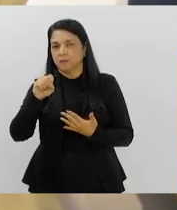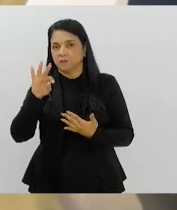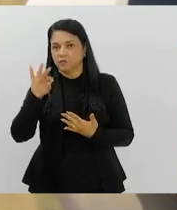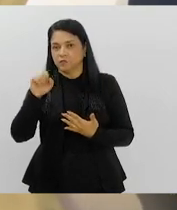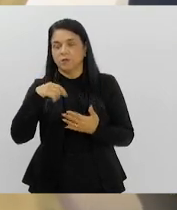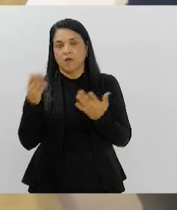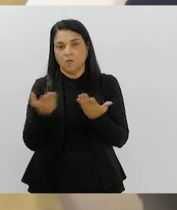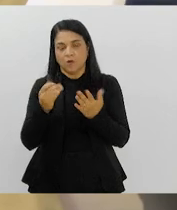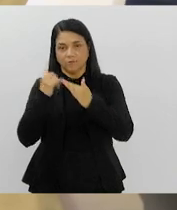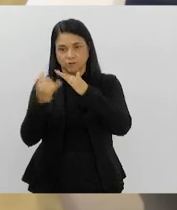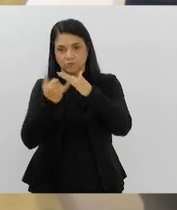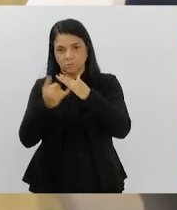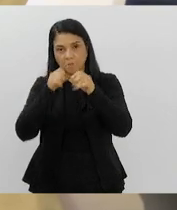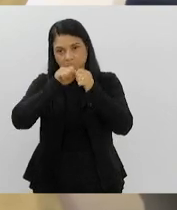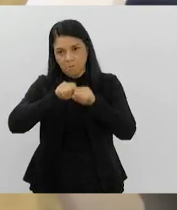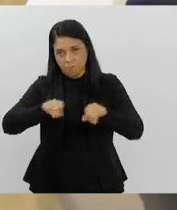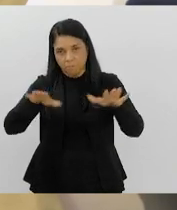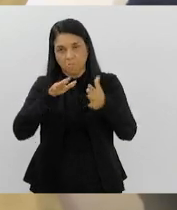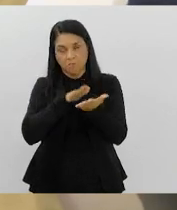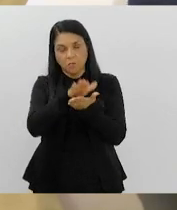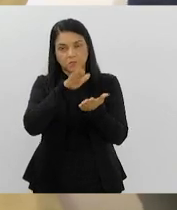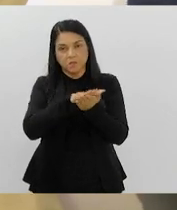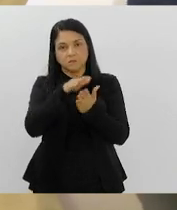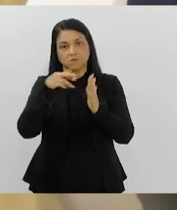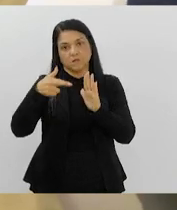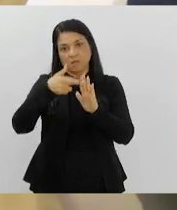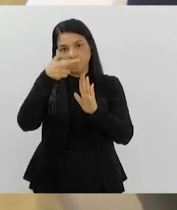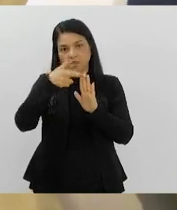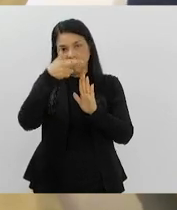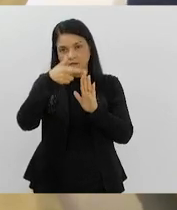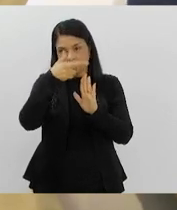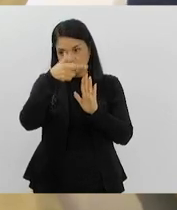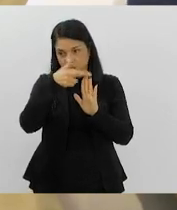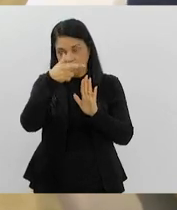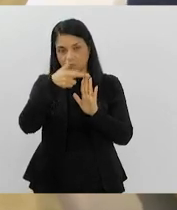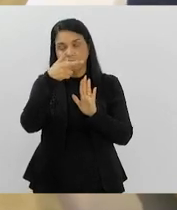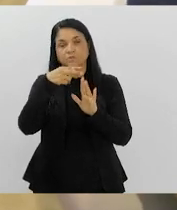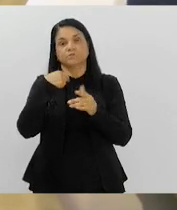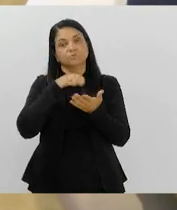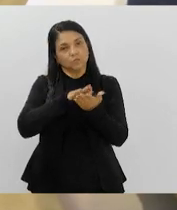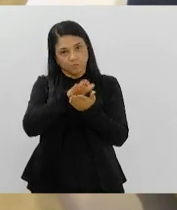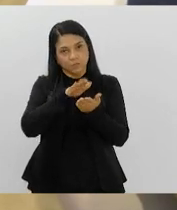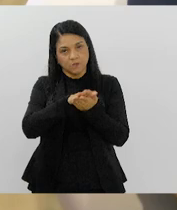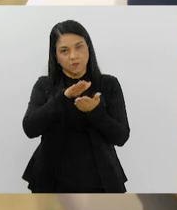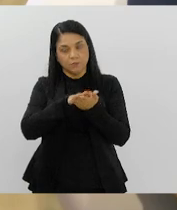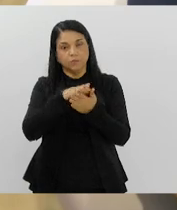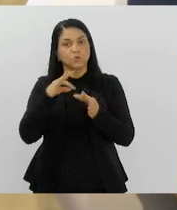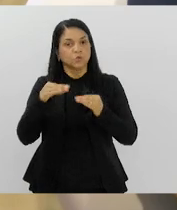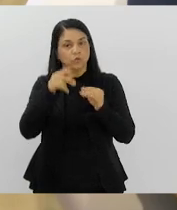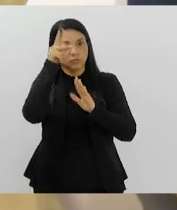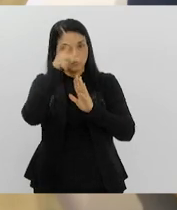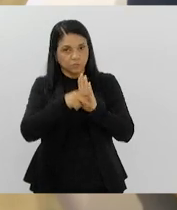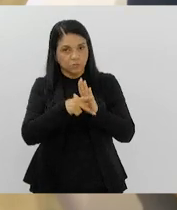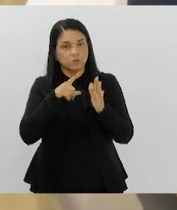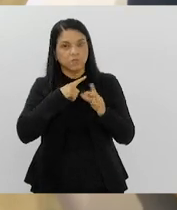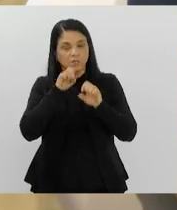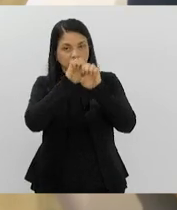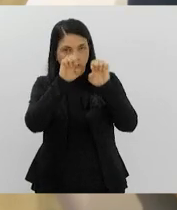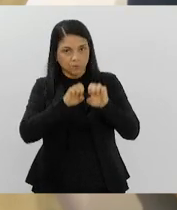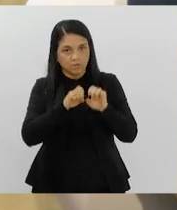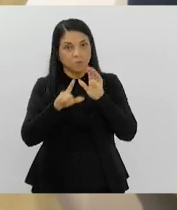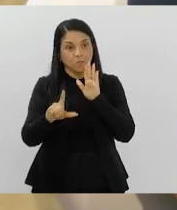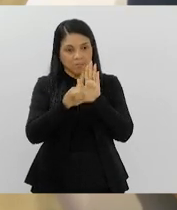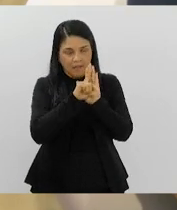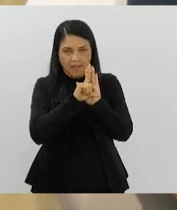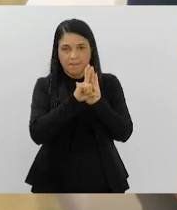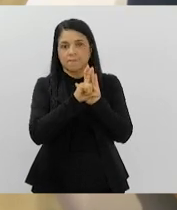institucionalizado através da publicação da resolução, né, Christian? Nós publicamos a resolução. Então, todos os nossos projetos eles são estruturados por